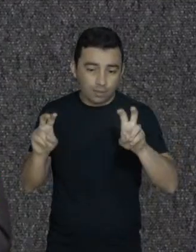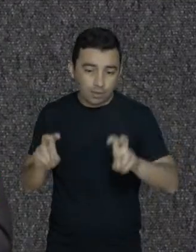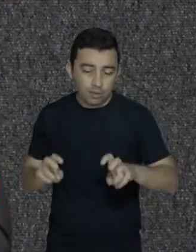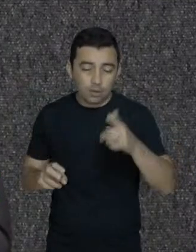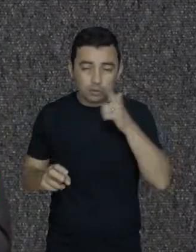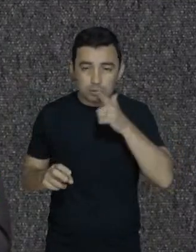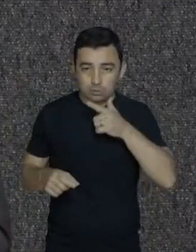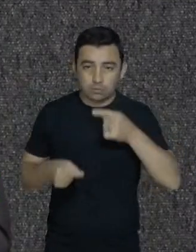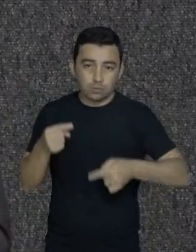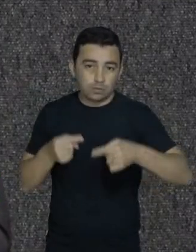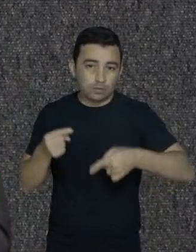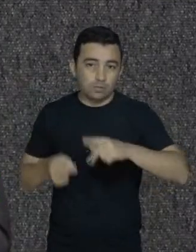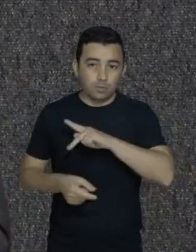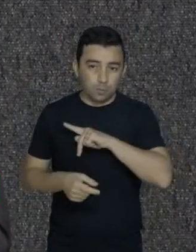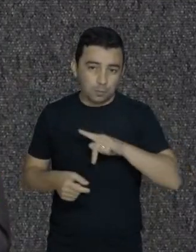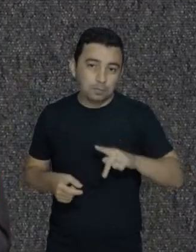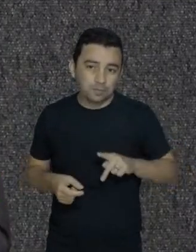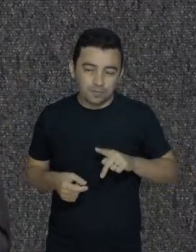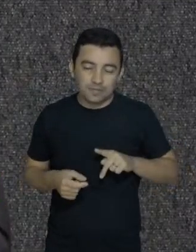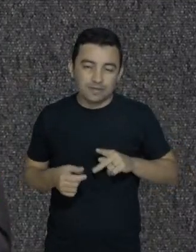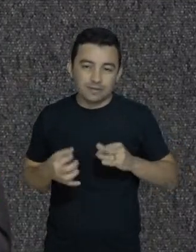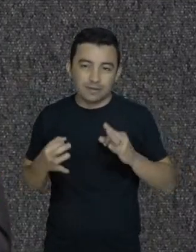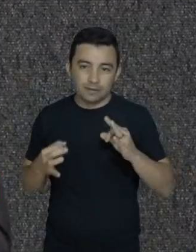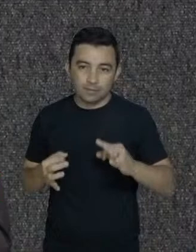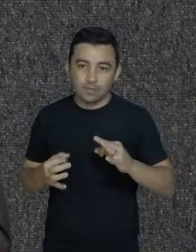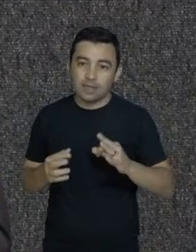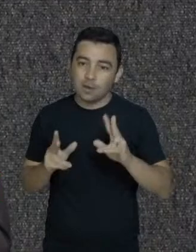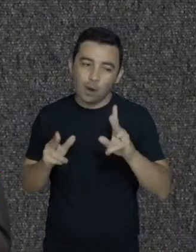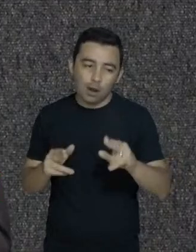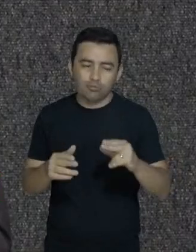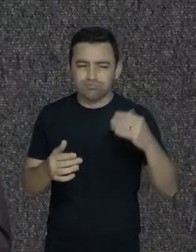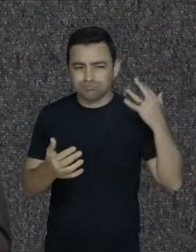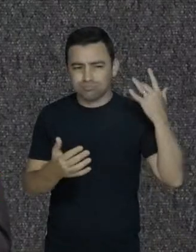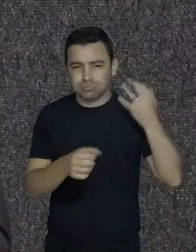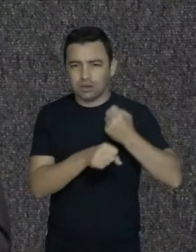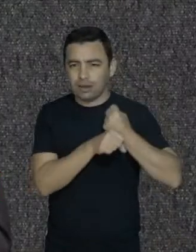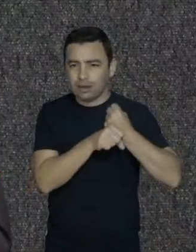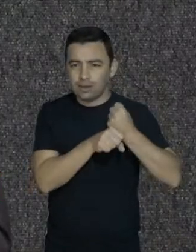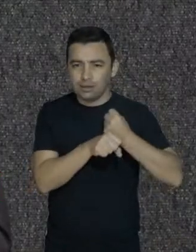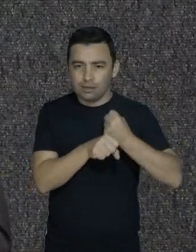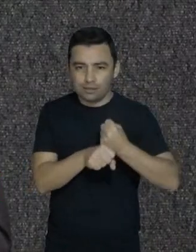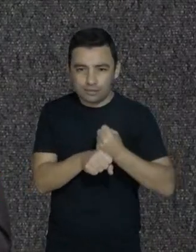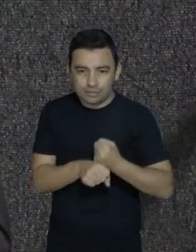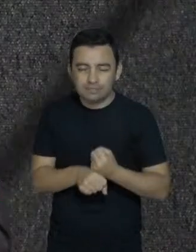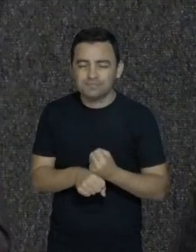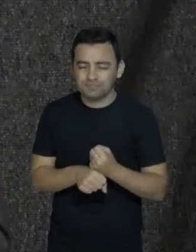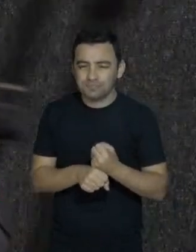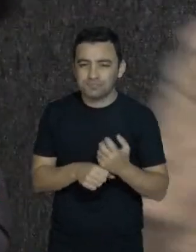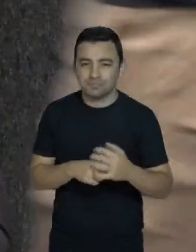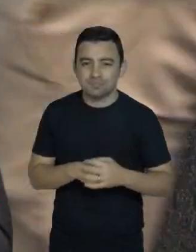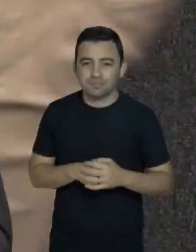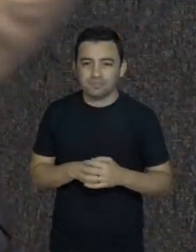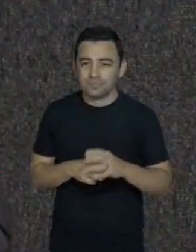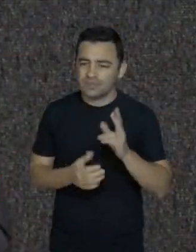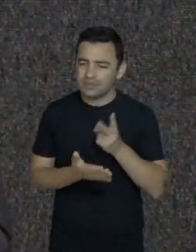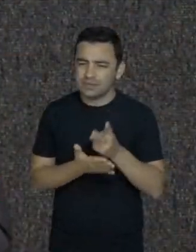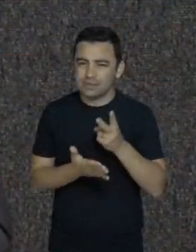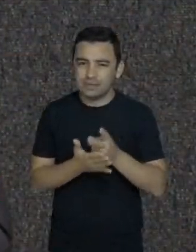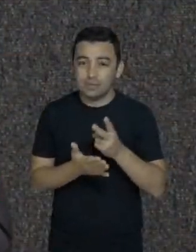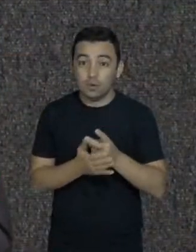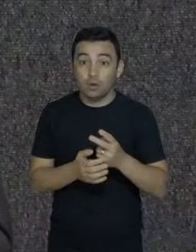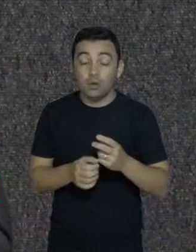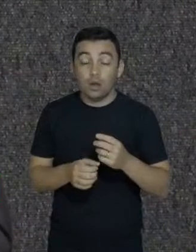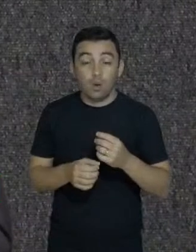públicas como vem criando ao longo dos anos né Essa comissão tem sido protagonista Nos últimos quatro